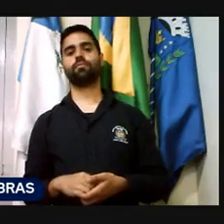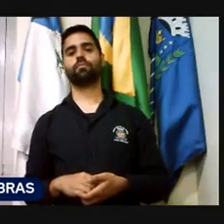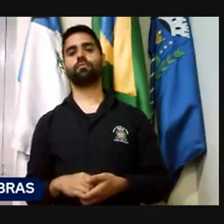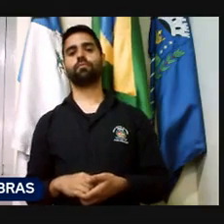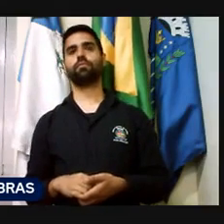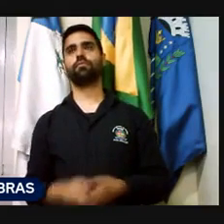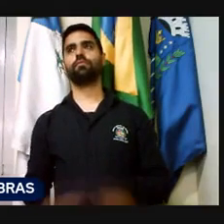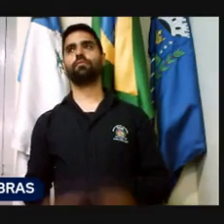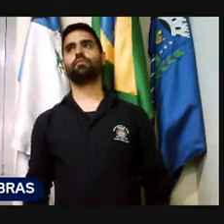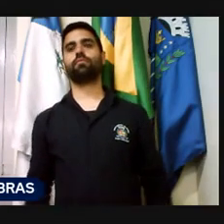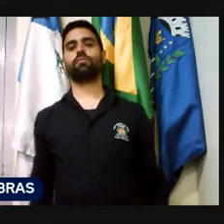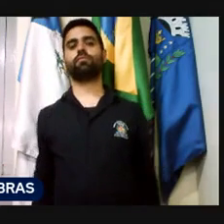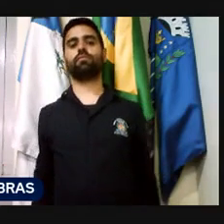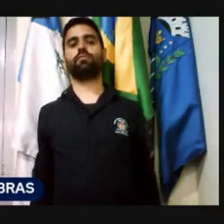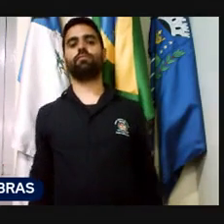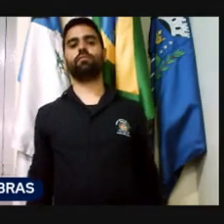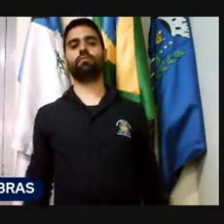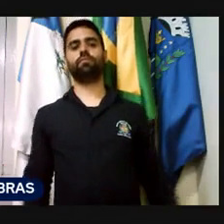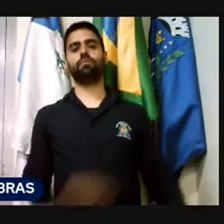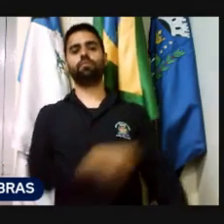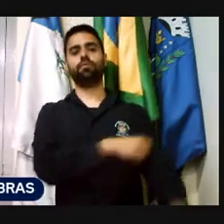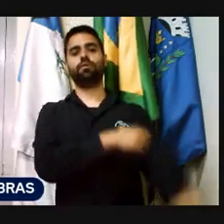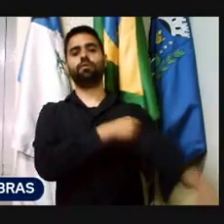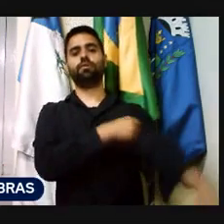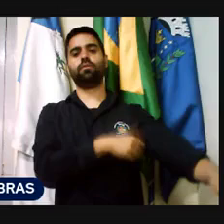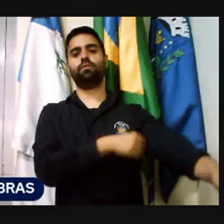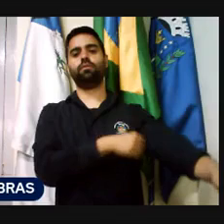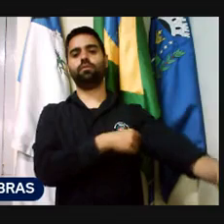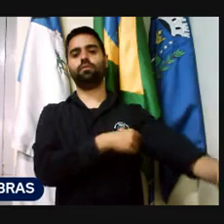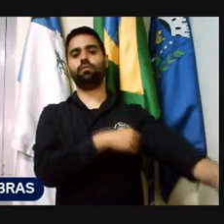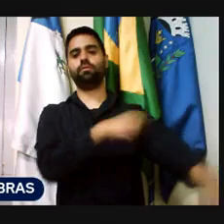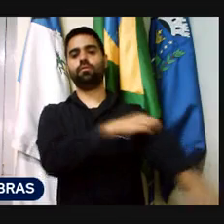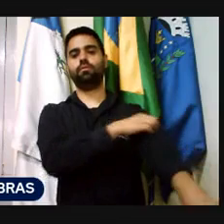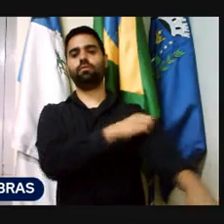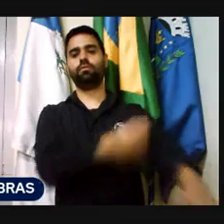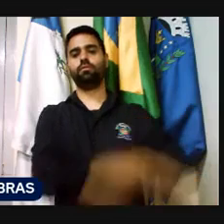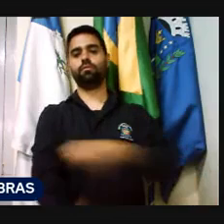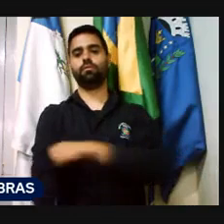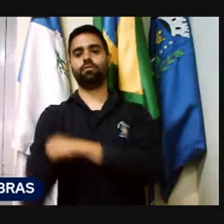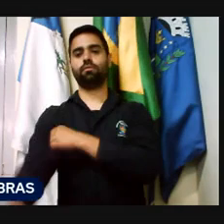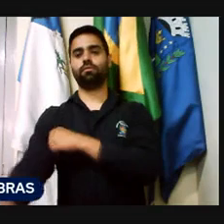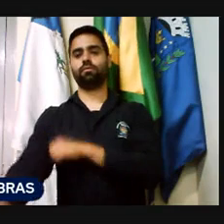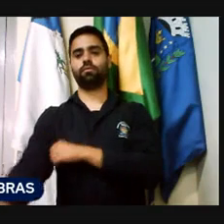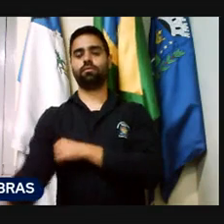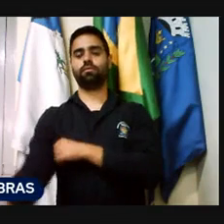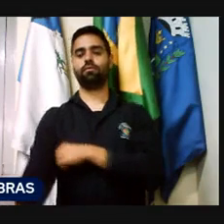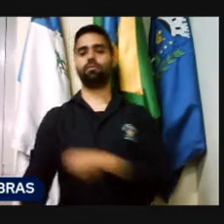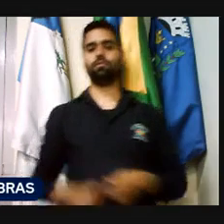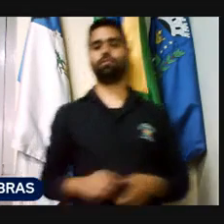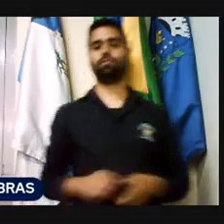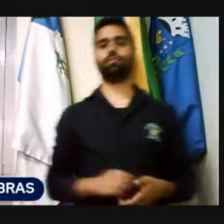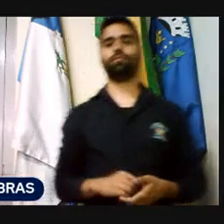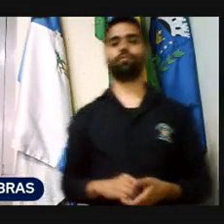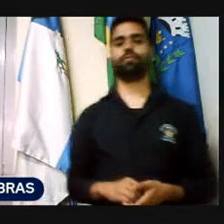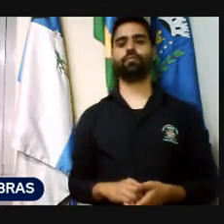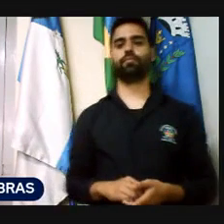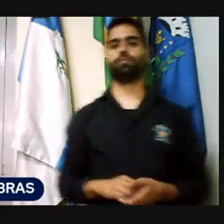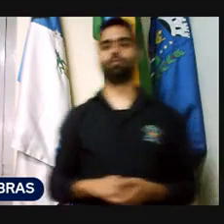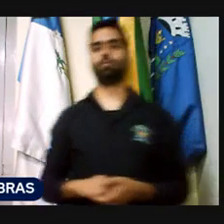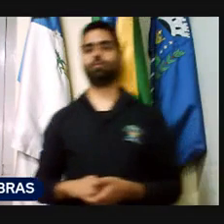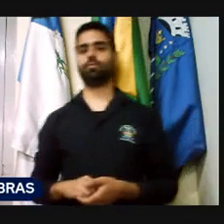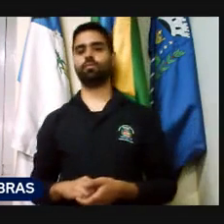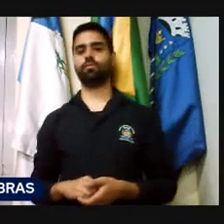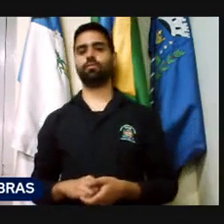Boa noite a todos, boa noite, meus pares, presidência, nossa internauta que nos dá o prestígio de estar nos acompanhando, nossa